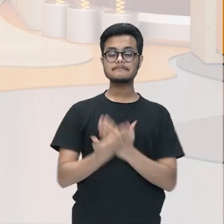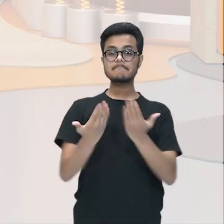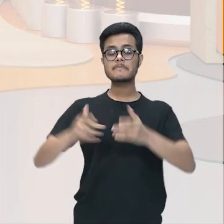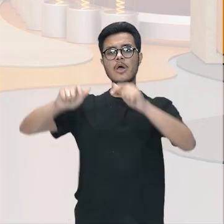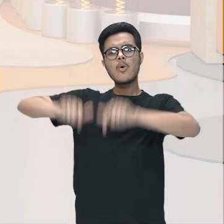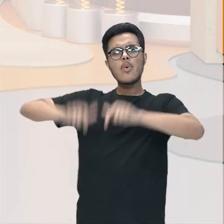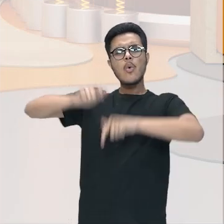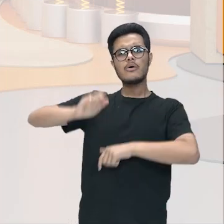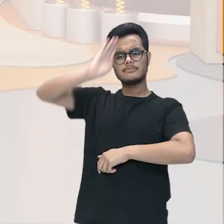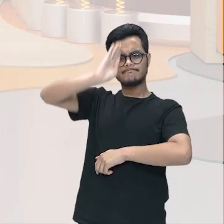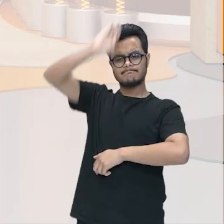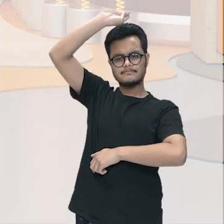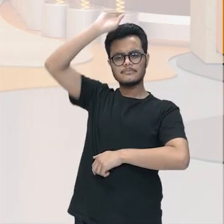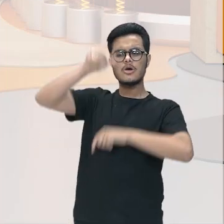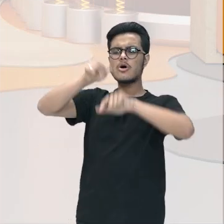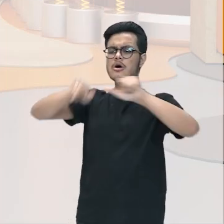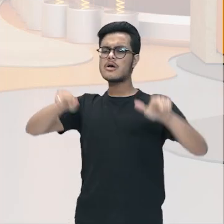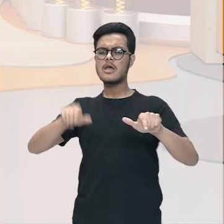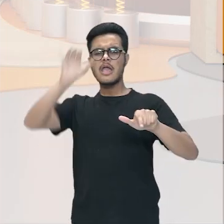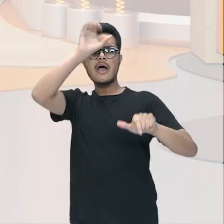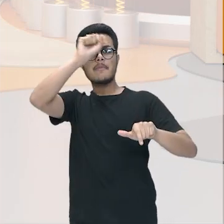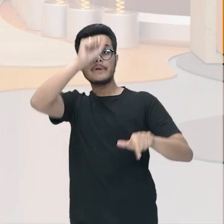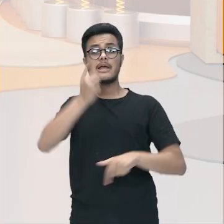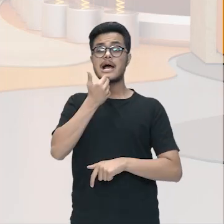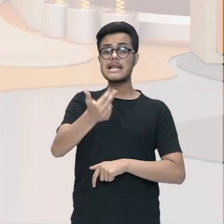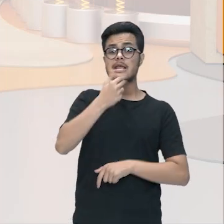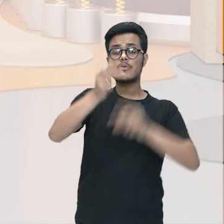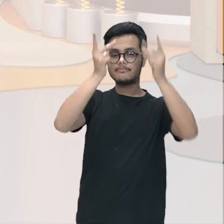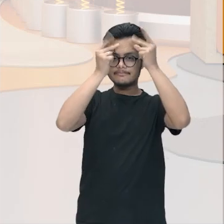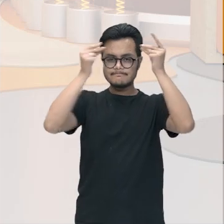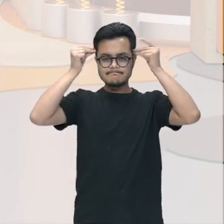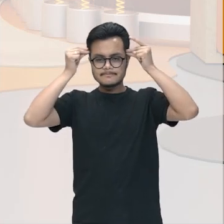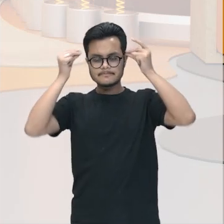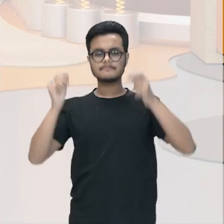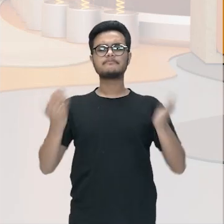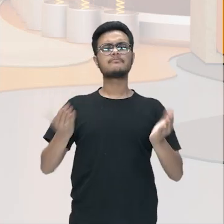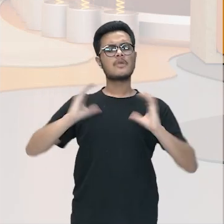romanos começaram, então, a aprender a língua grega e passaram, então,